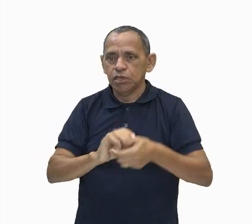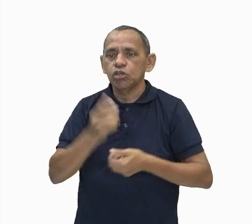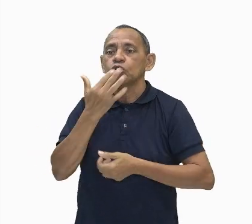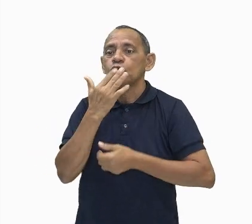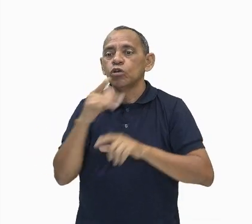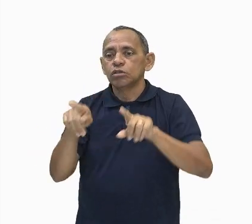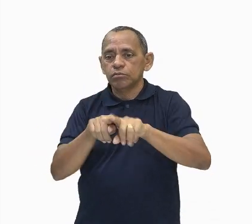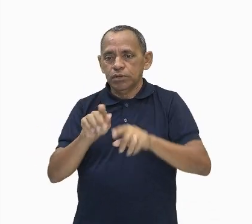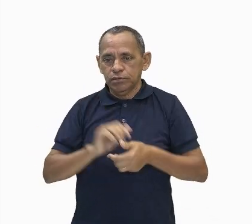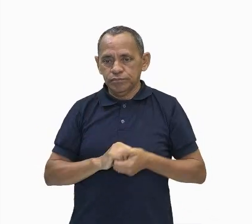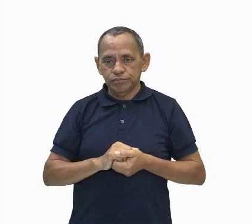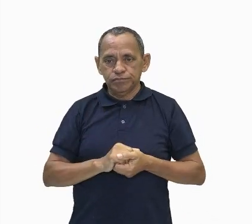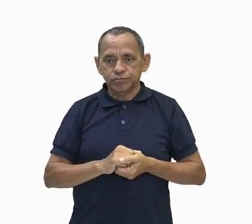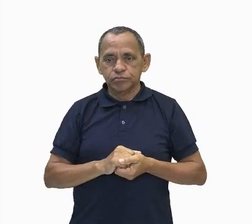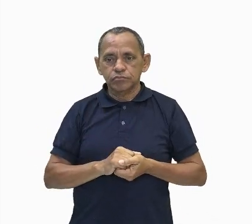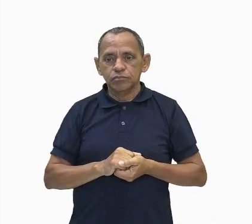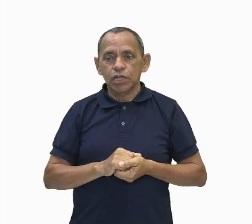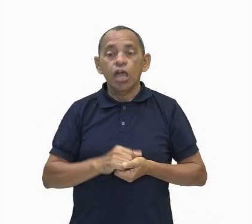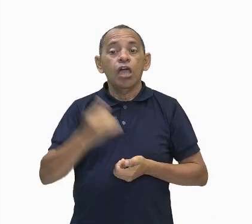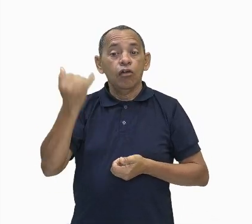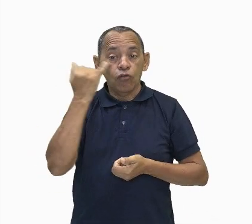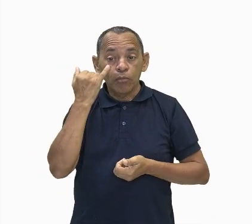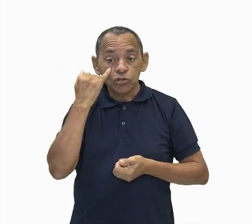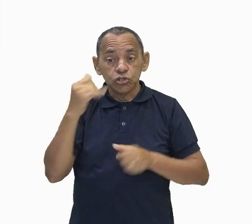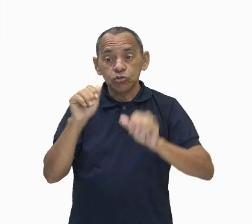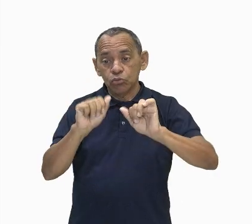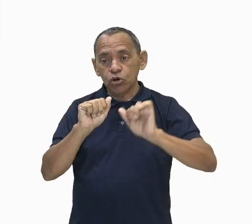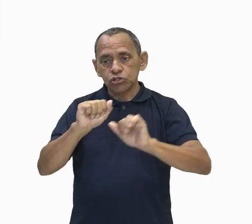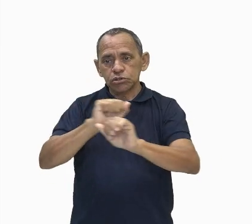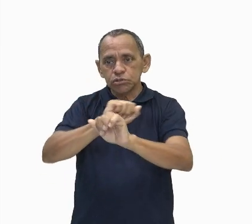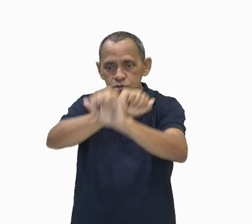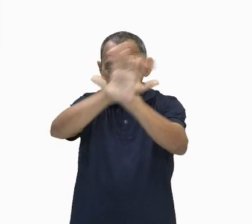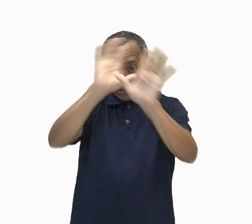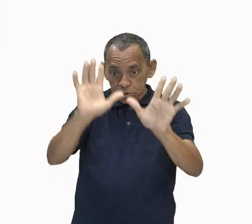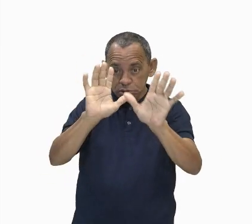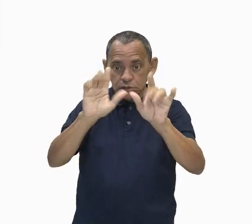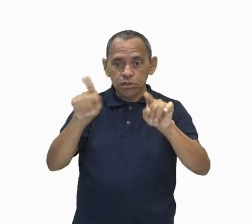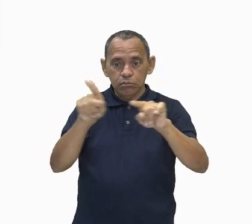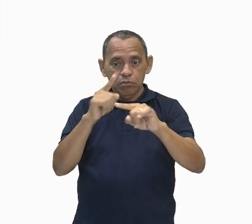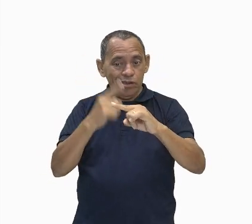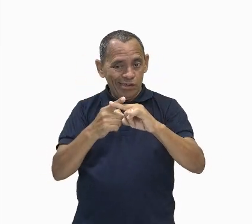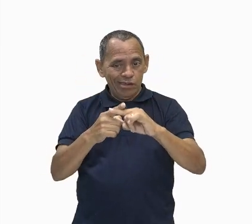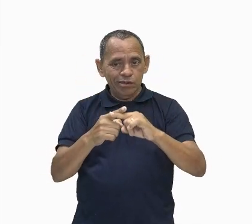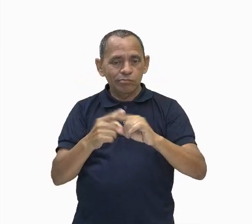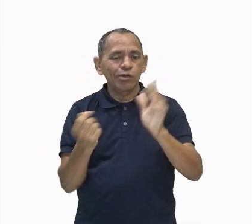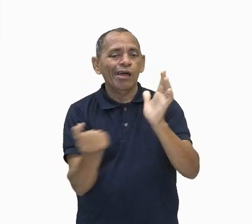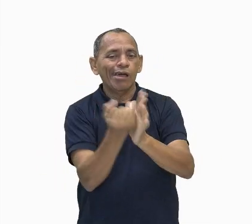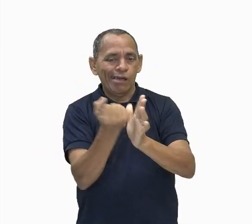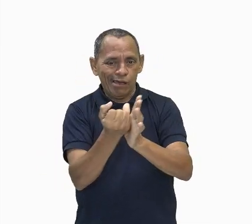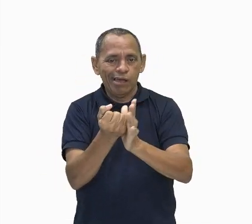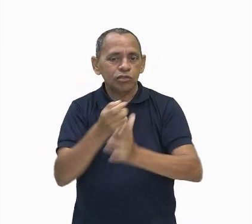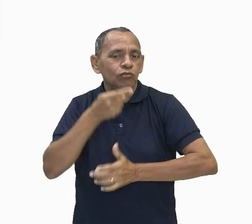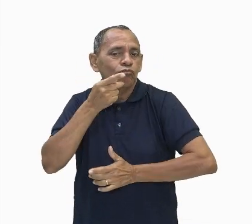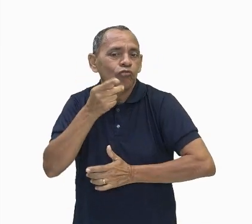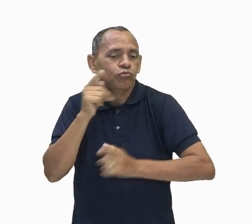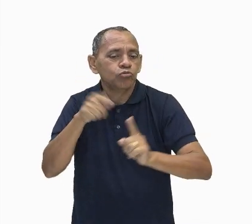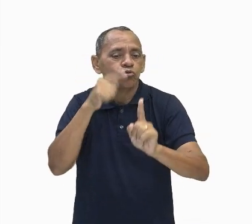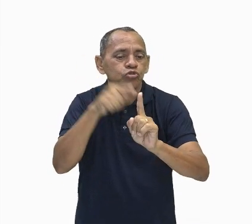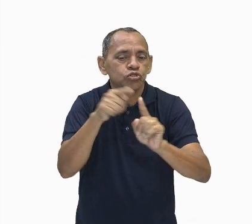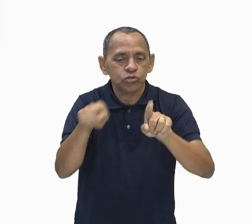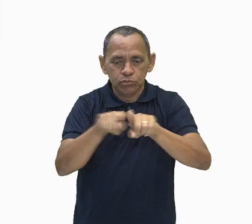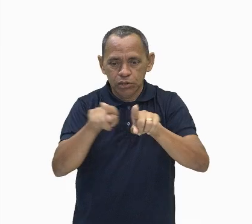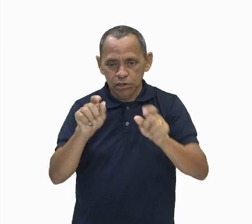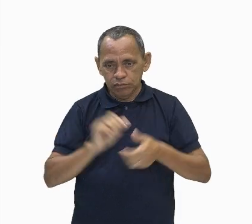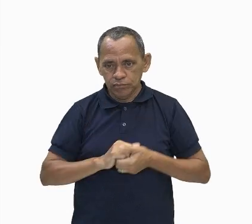informações do texto podem ser explícitas, aquelas que estão marcadas de forma objetiva, aquilo que é dito, e as informações